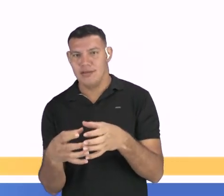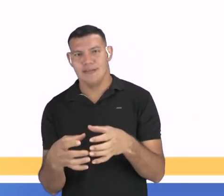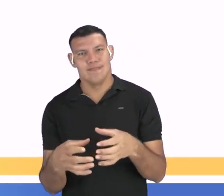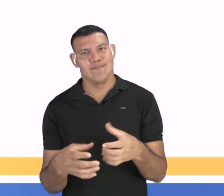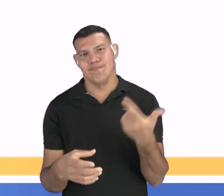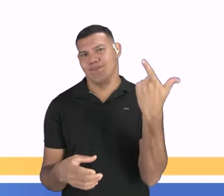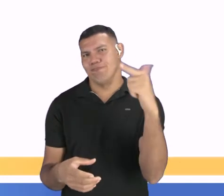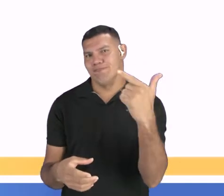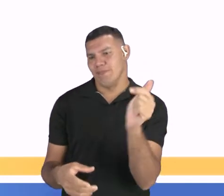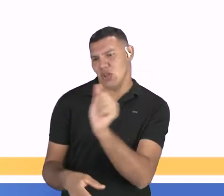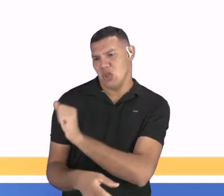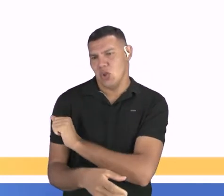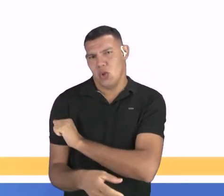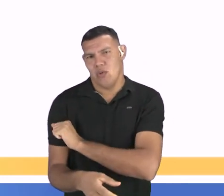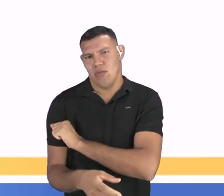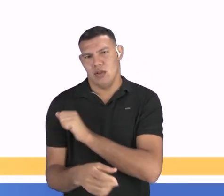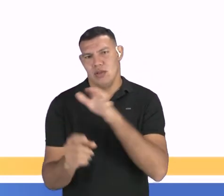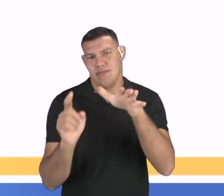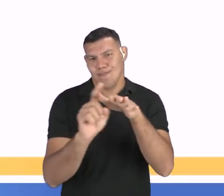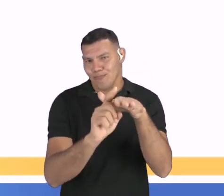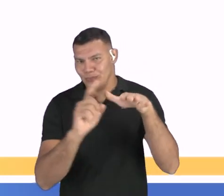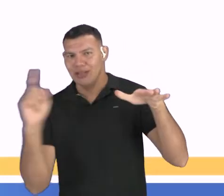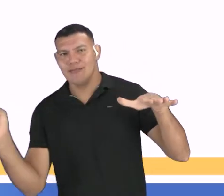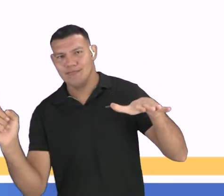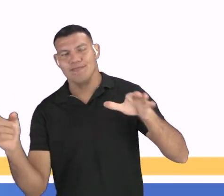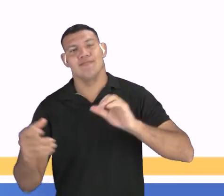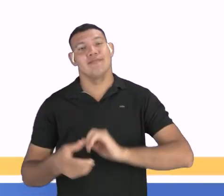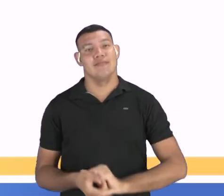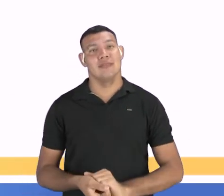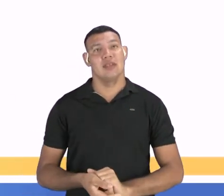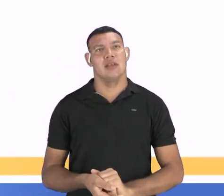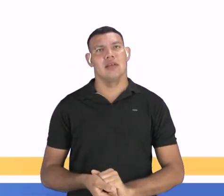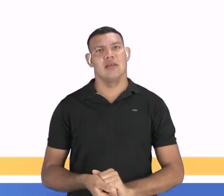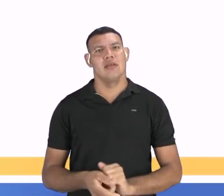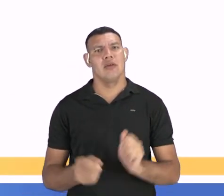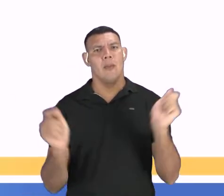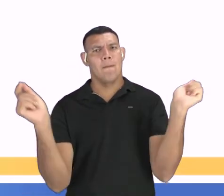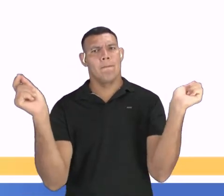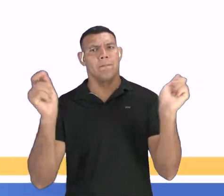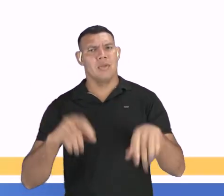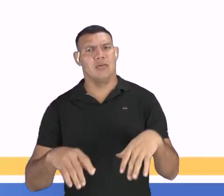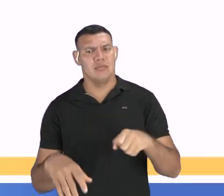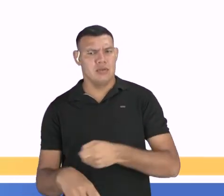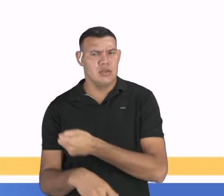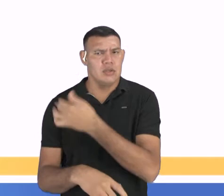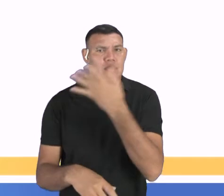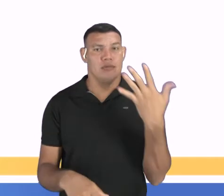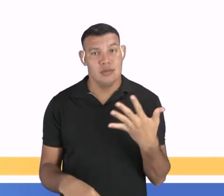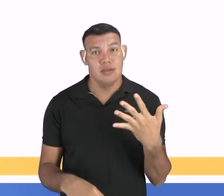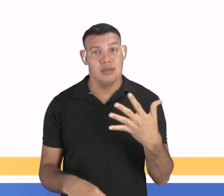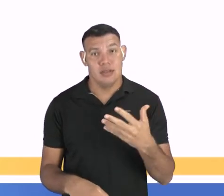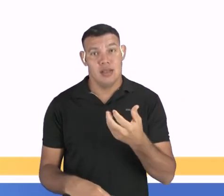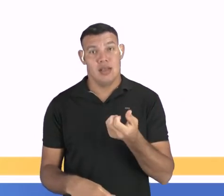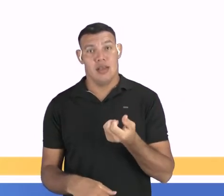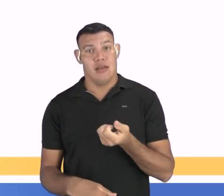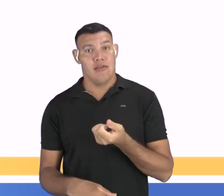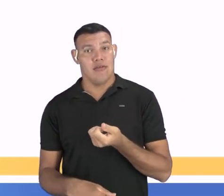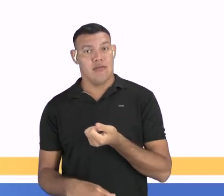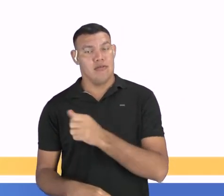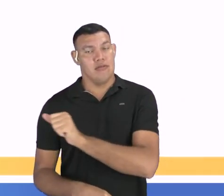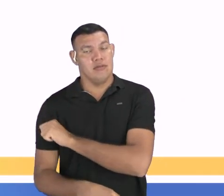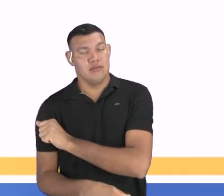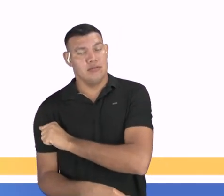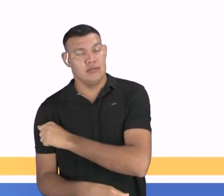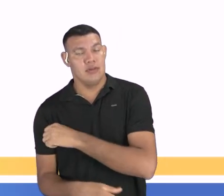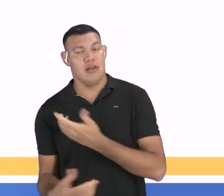de fora. Assim, quais as quantidades possíveis de alunos na turma? Então, vamos analisar aí,